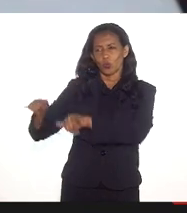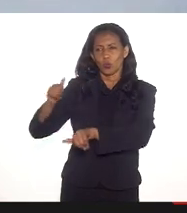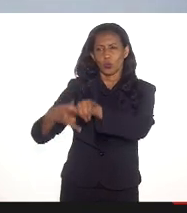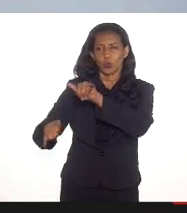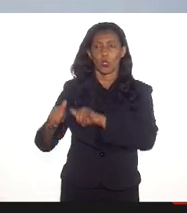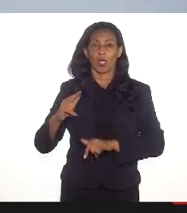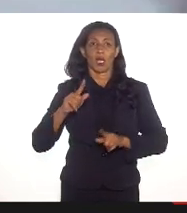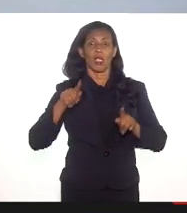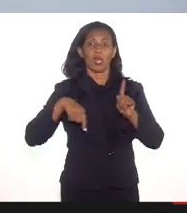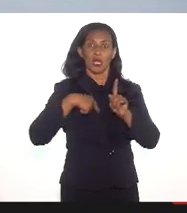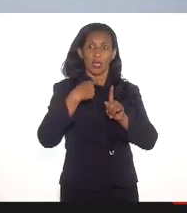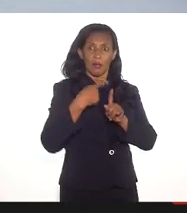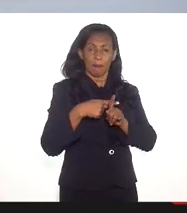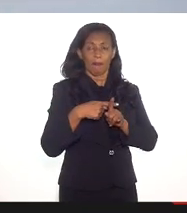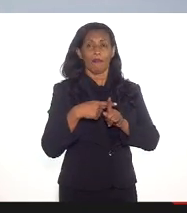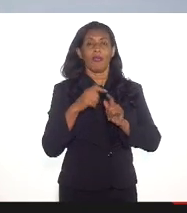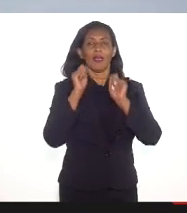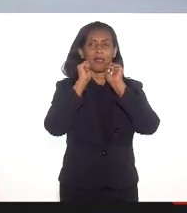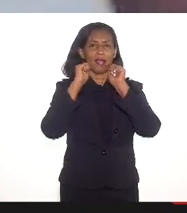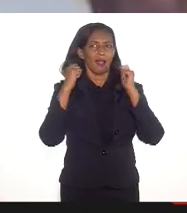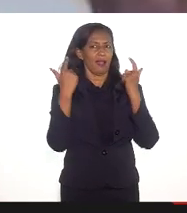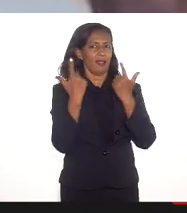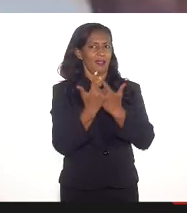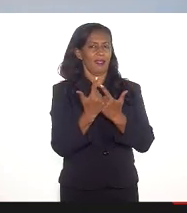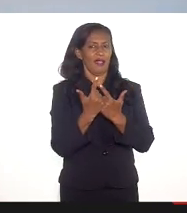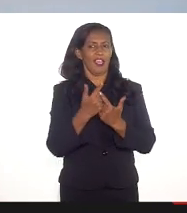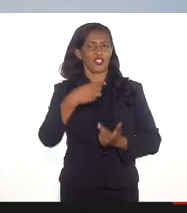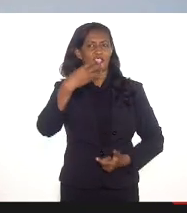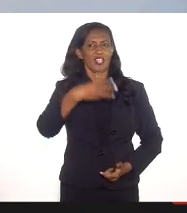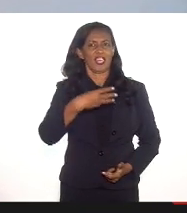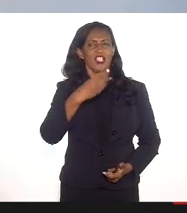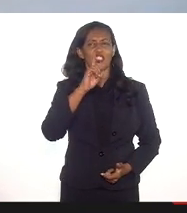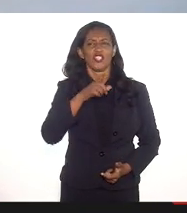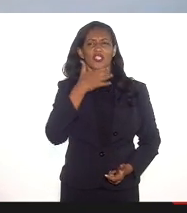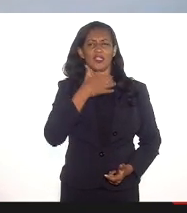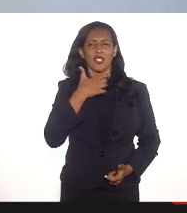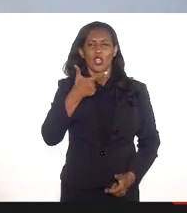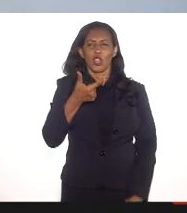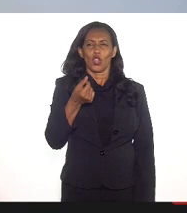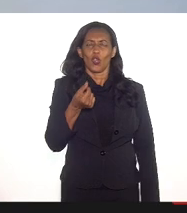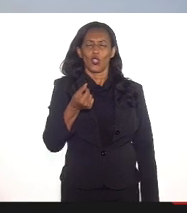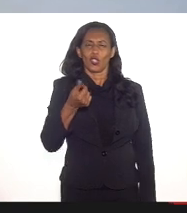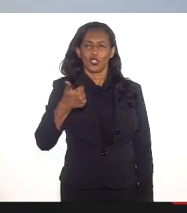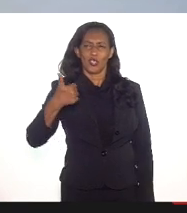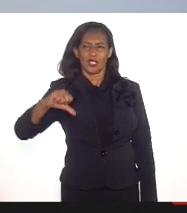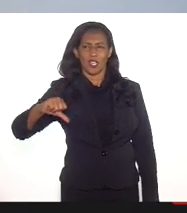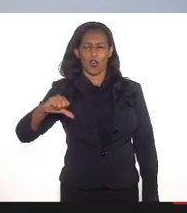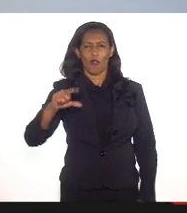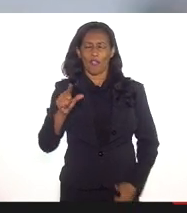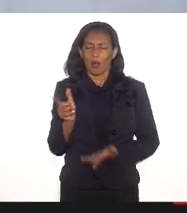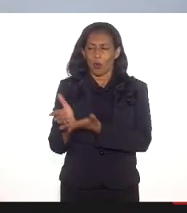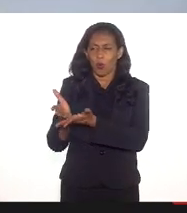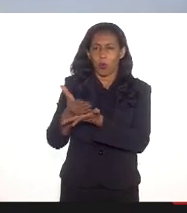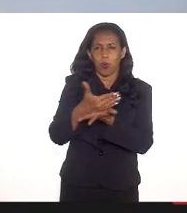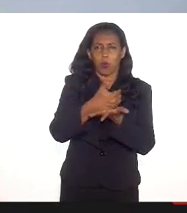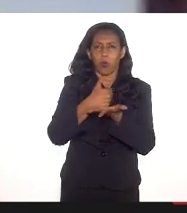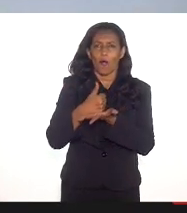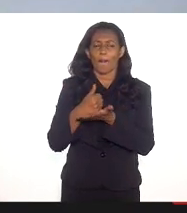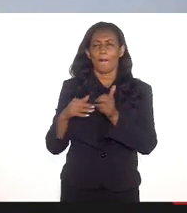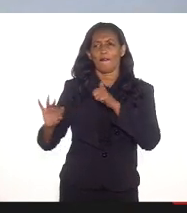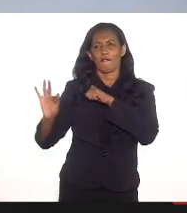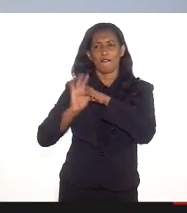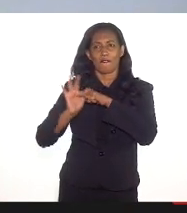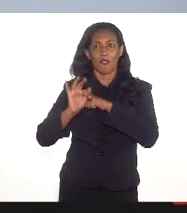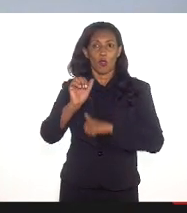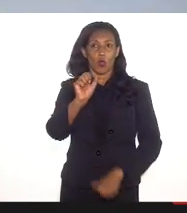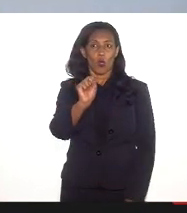acordo na Alerj no dia 3 de dezembro de 2019, que era o orçamento para a FAETEC de 8 milhões, no